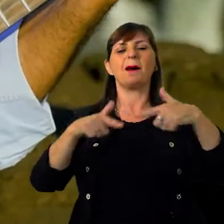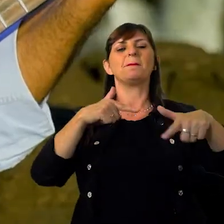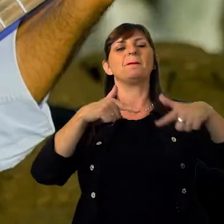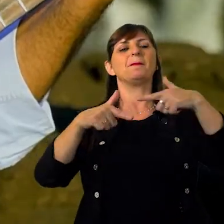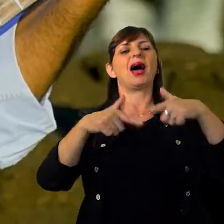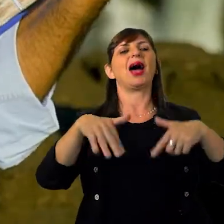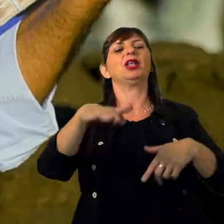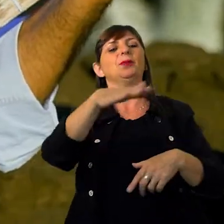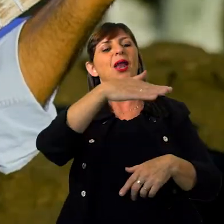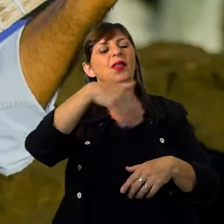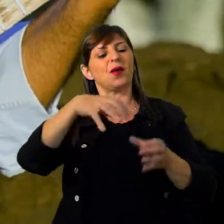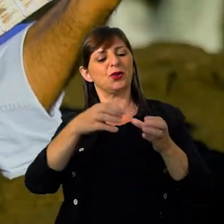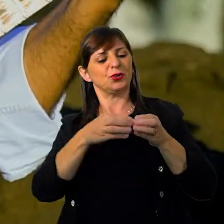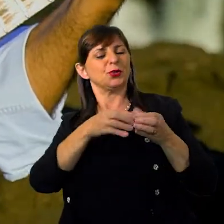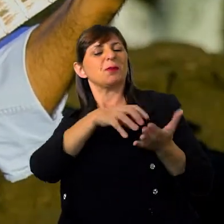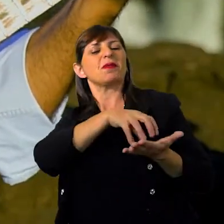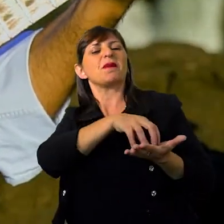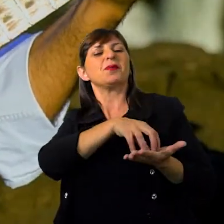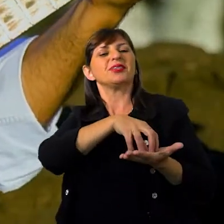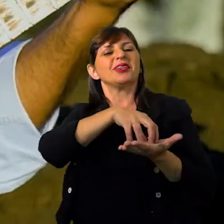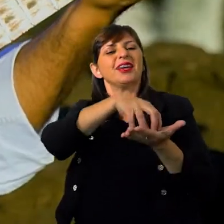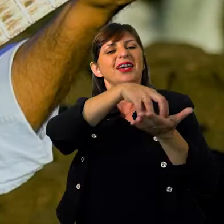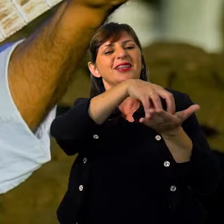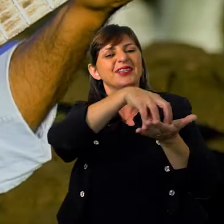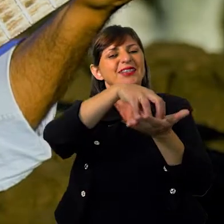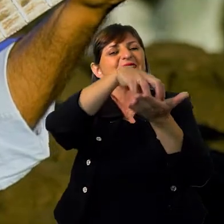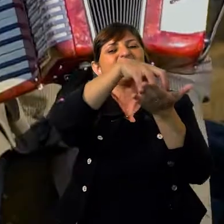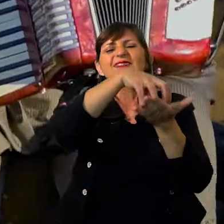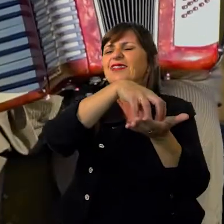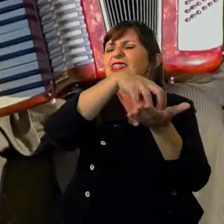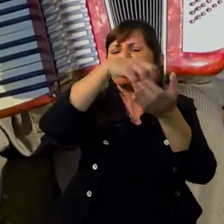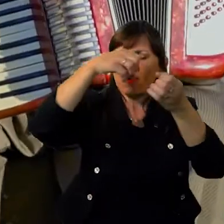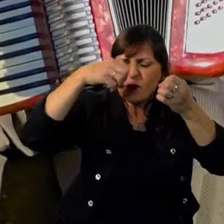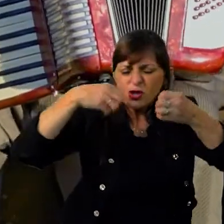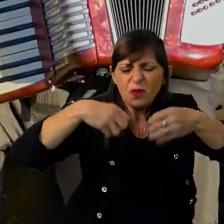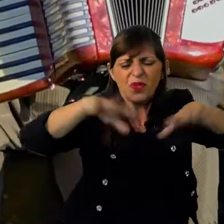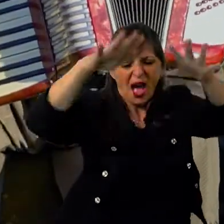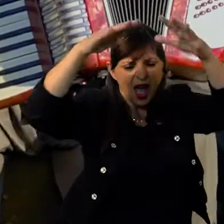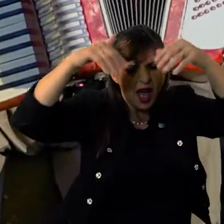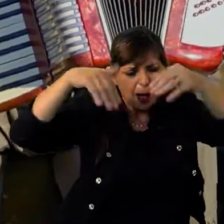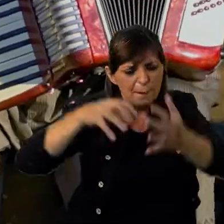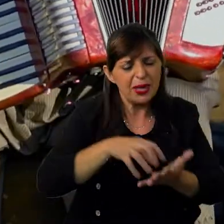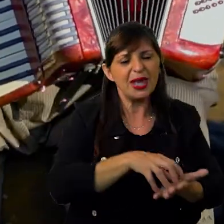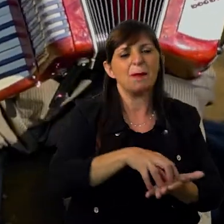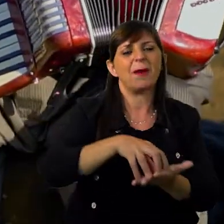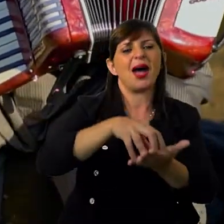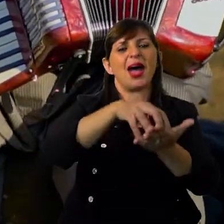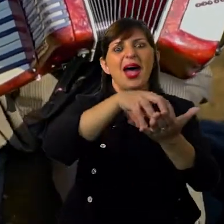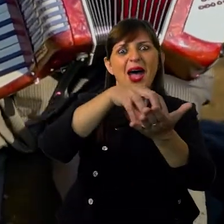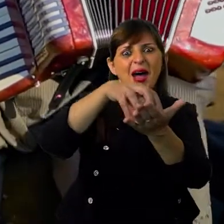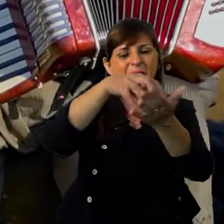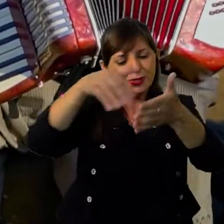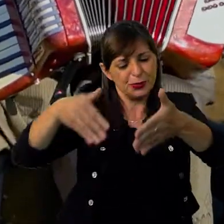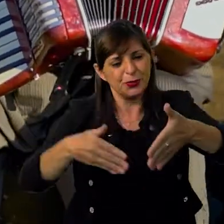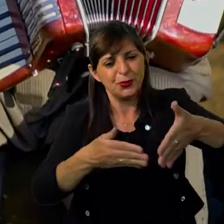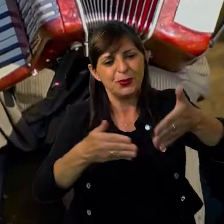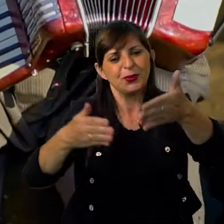o bom sempre escuro e transportou